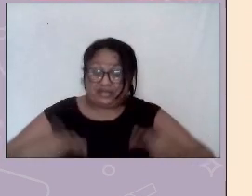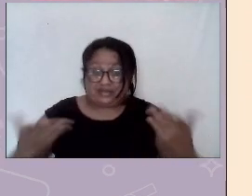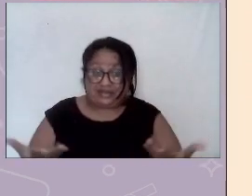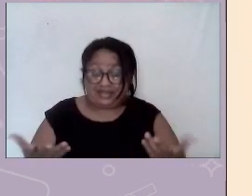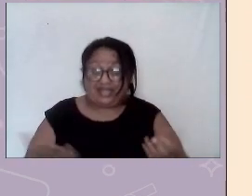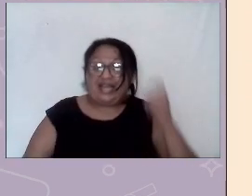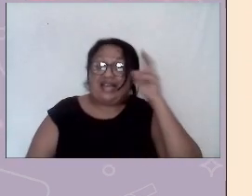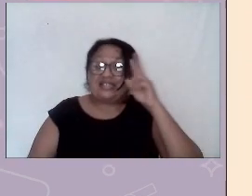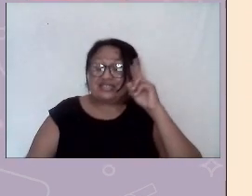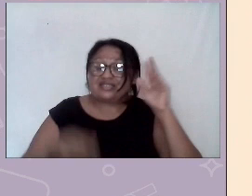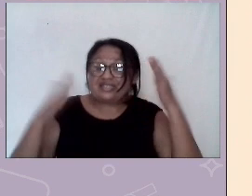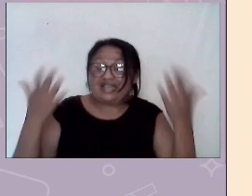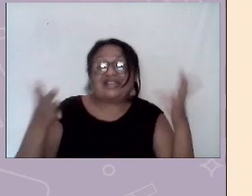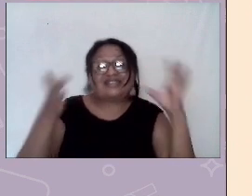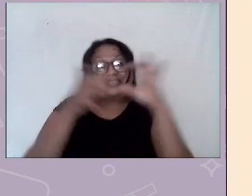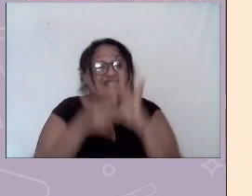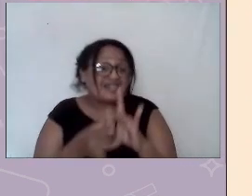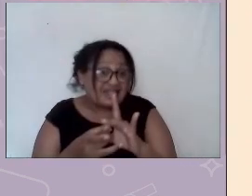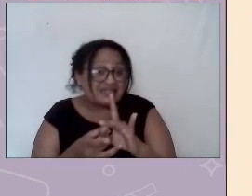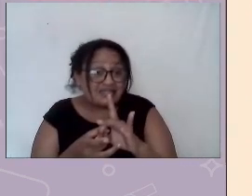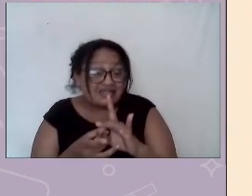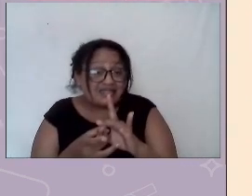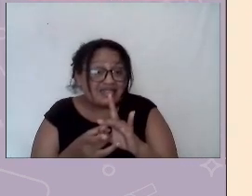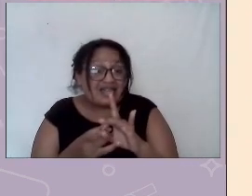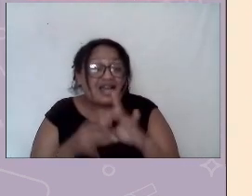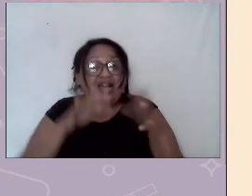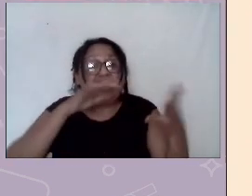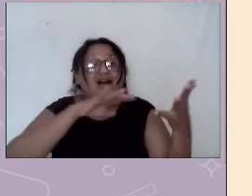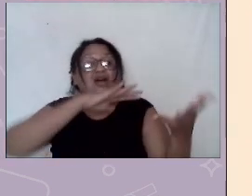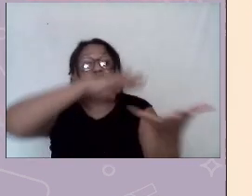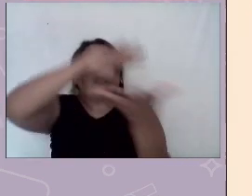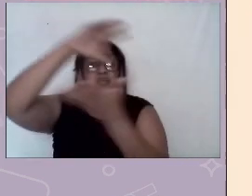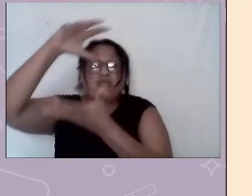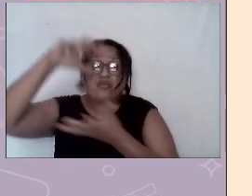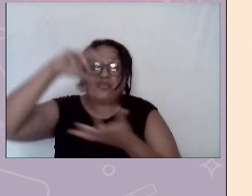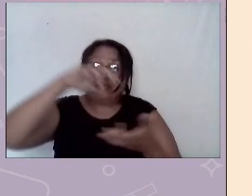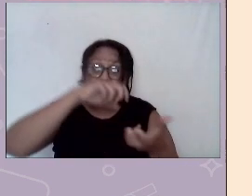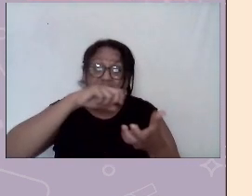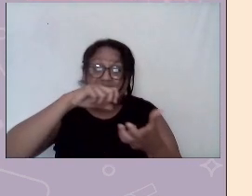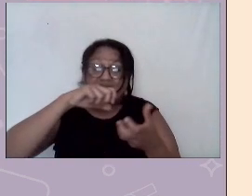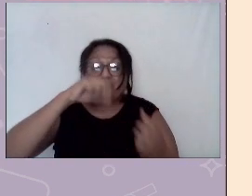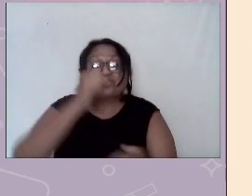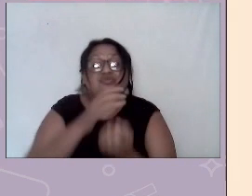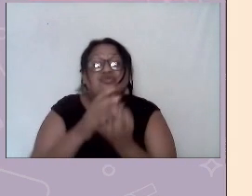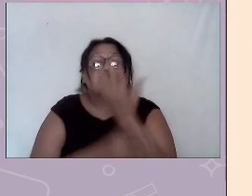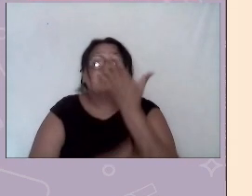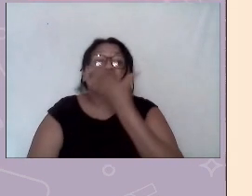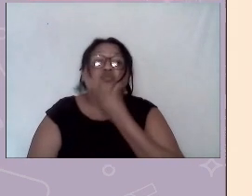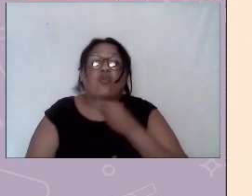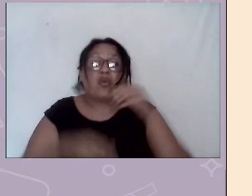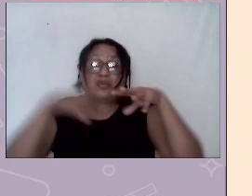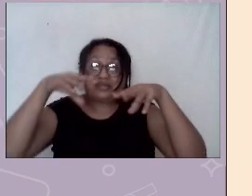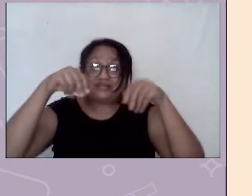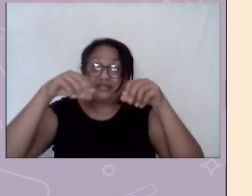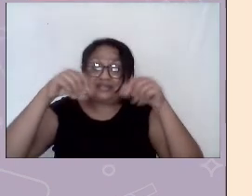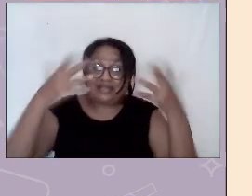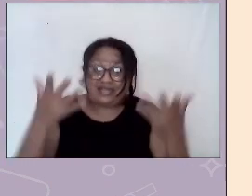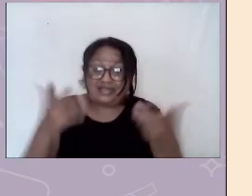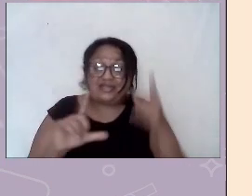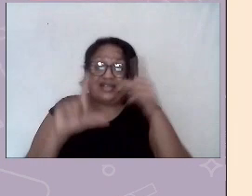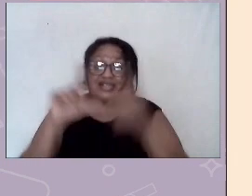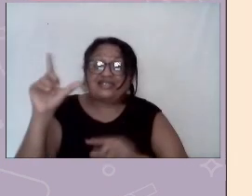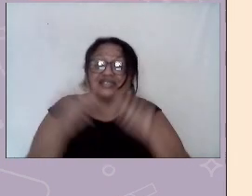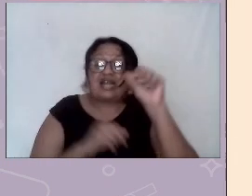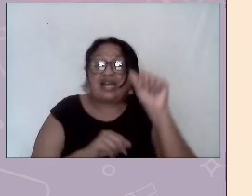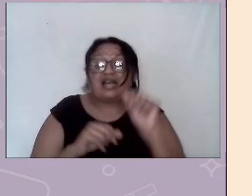intrinsecamente ligada à humanidade à vida humana à existência de homens na terra então a letra traz